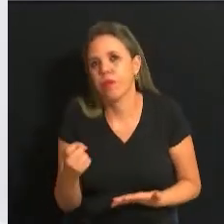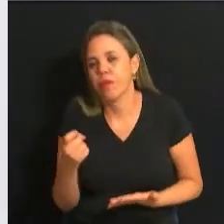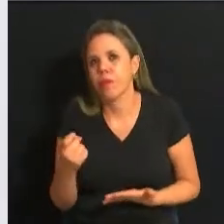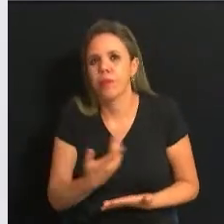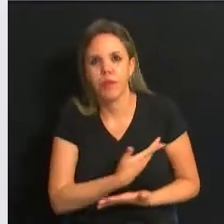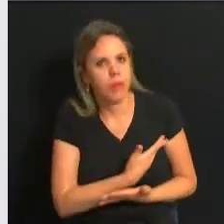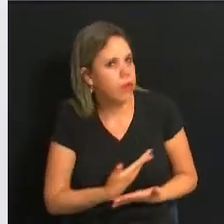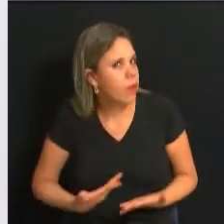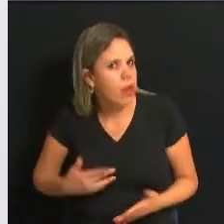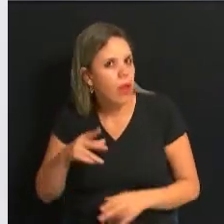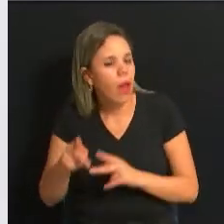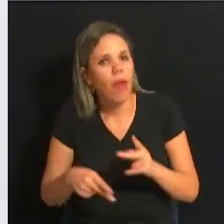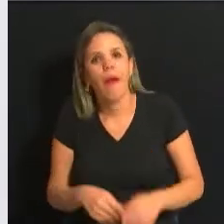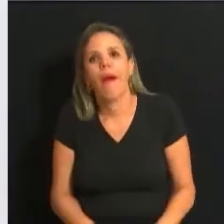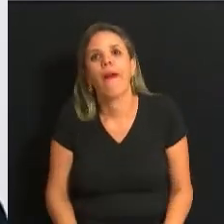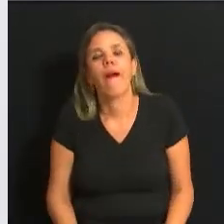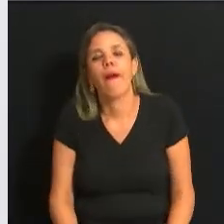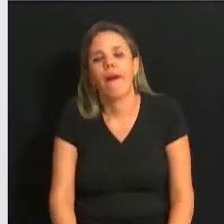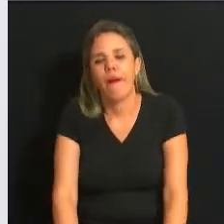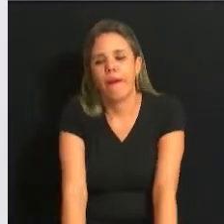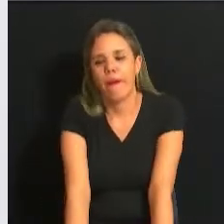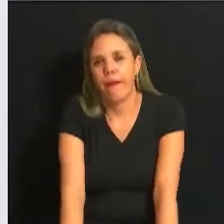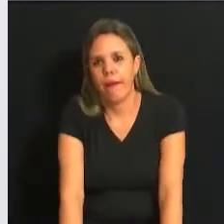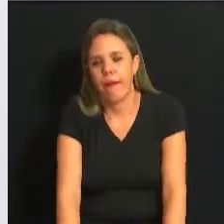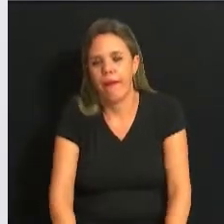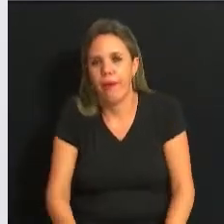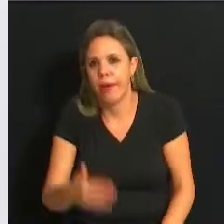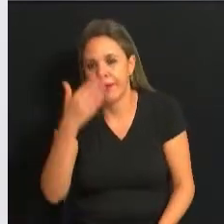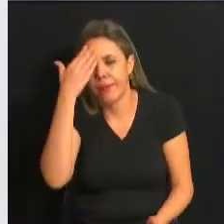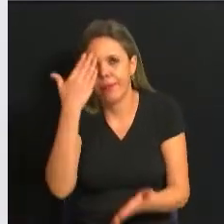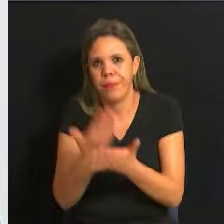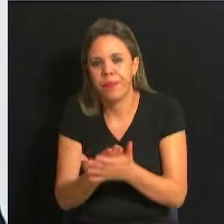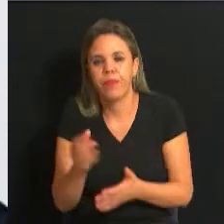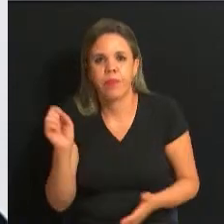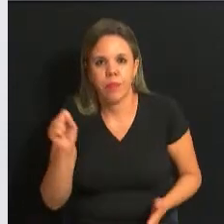como da população de Campinas. Então a gente acredita sim que